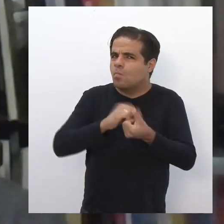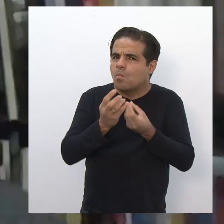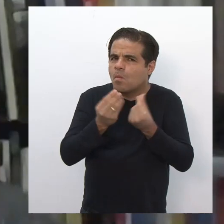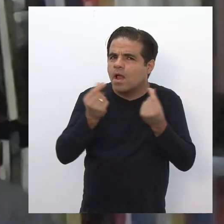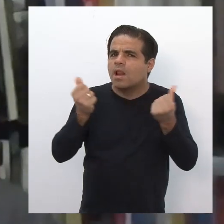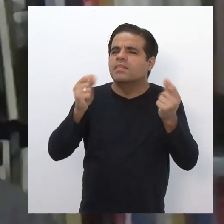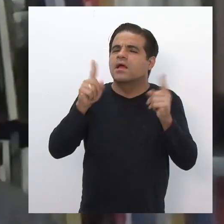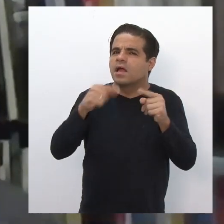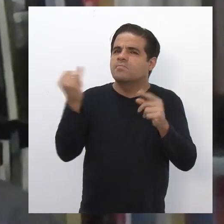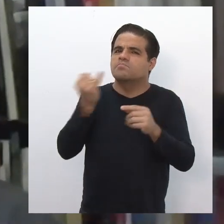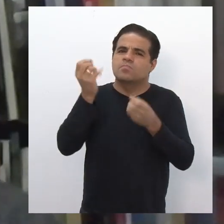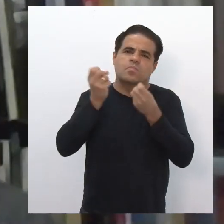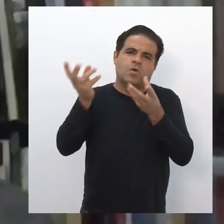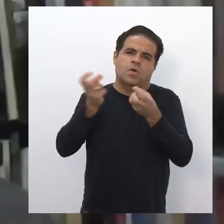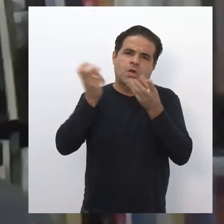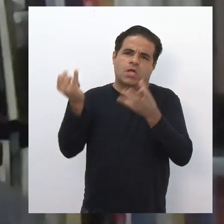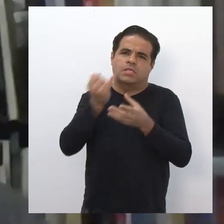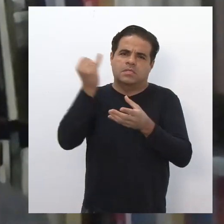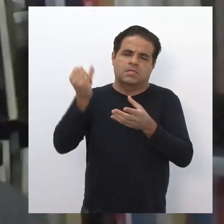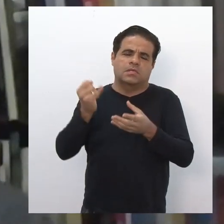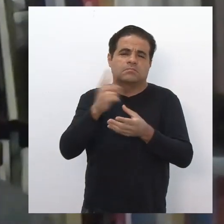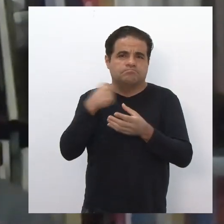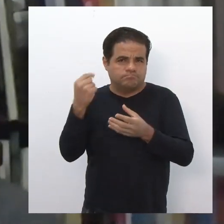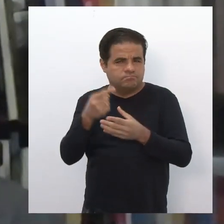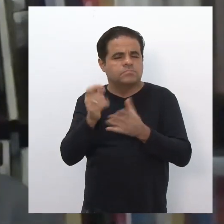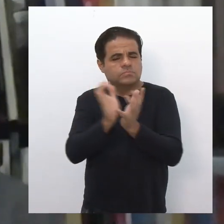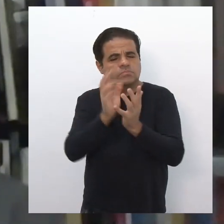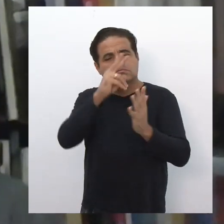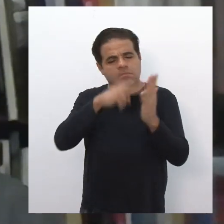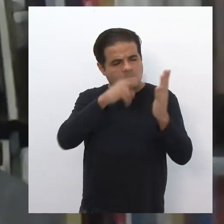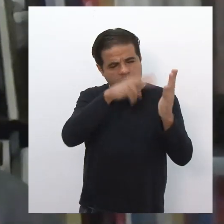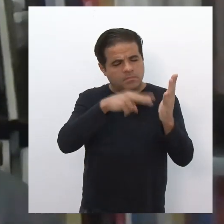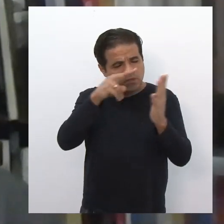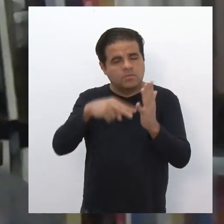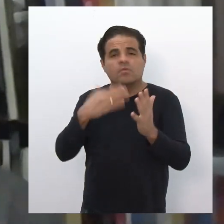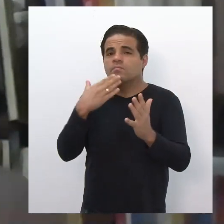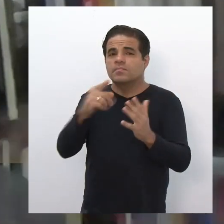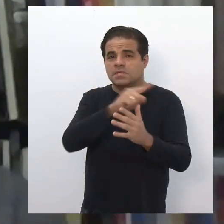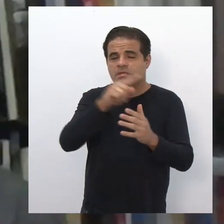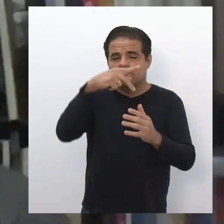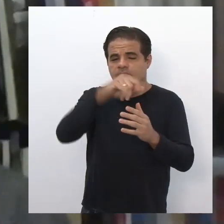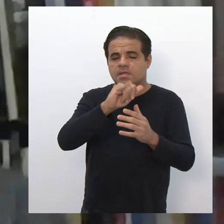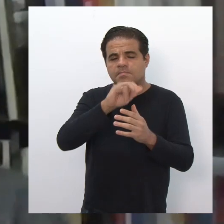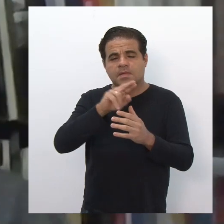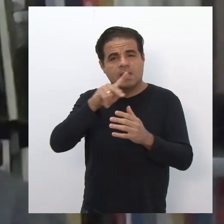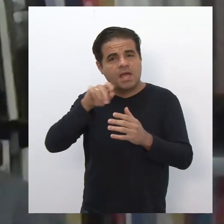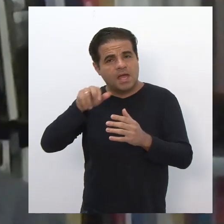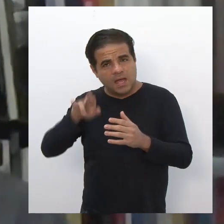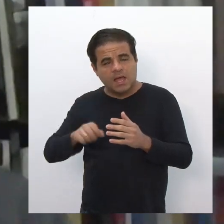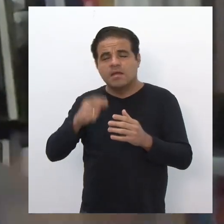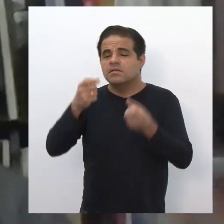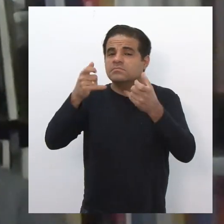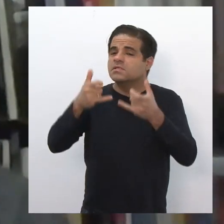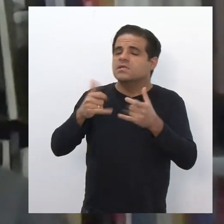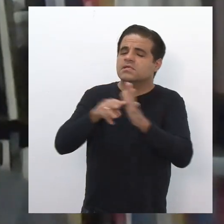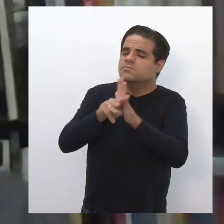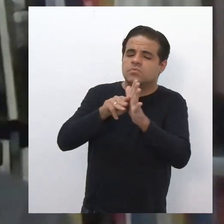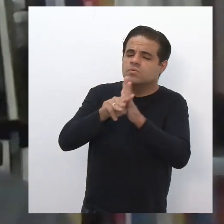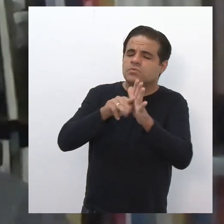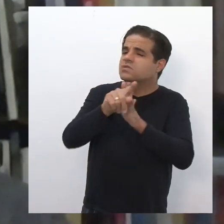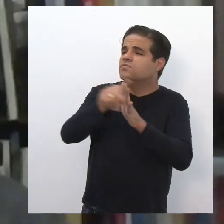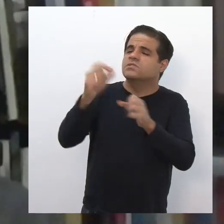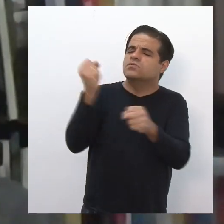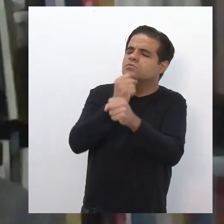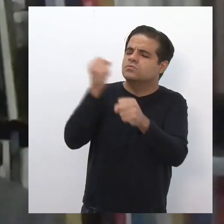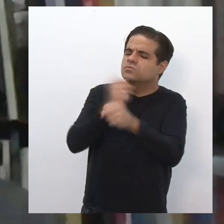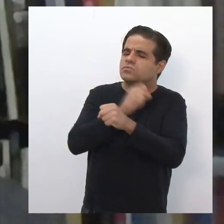é um dado bastante importante para o sucesso dos clubes de leitura. Tá? Então, eu vou pedir para que o Pierre fale um pouco dessa metodologia que vocês construíram,